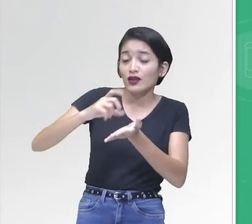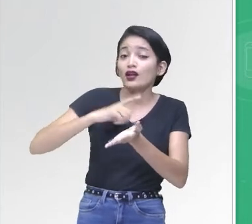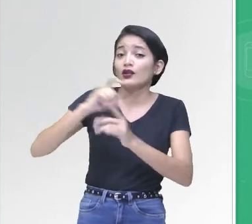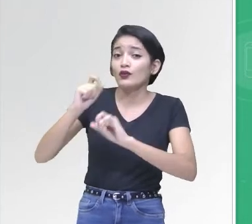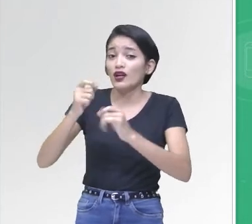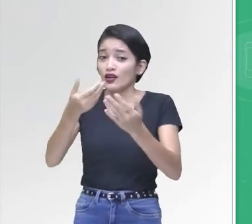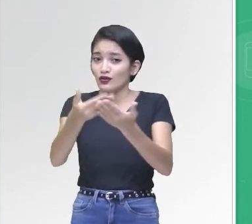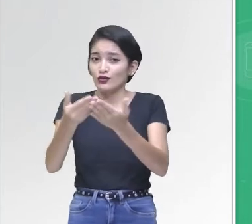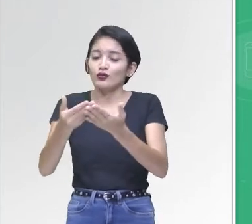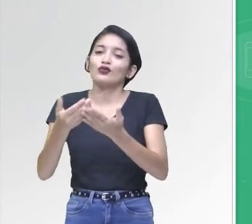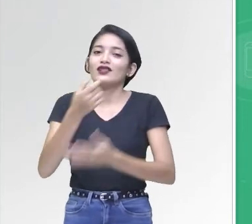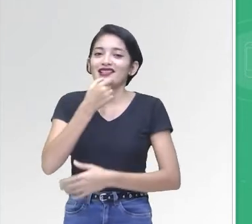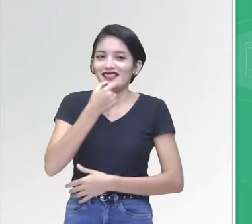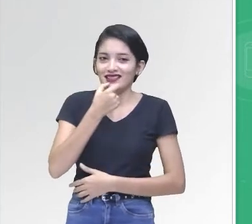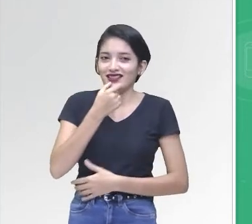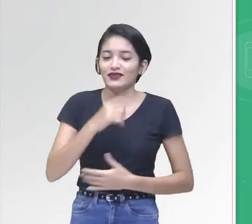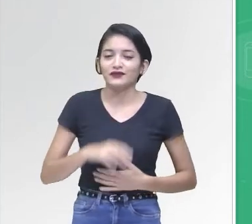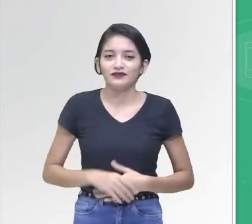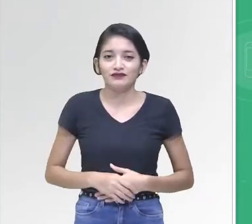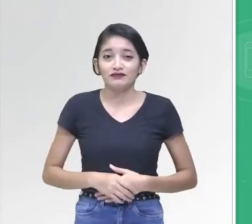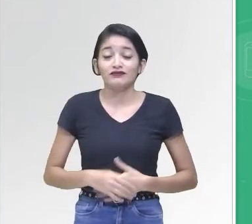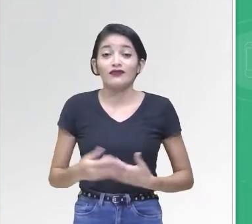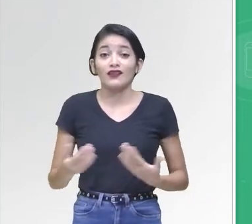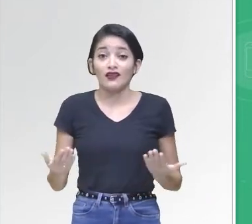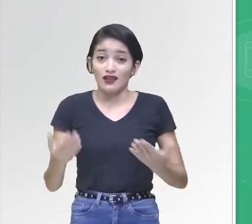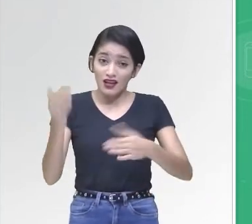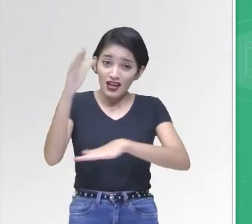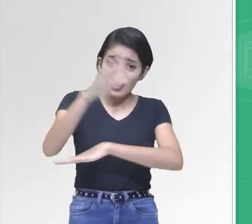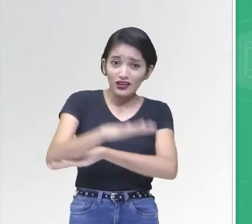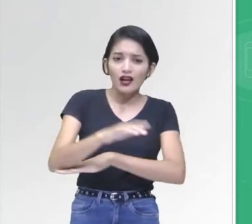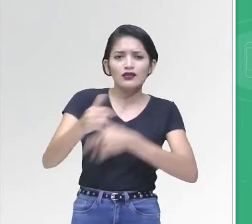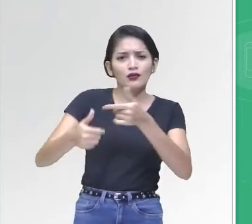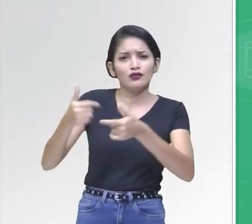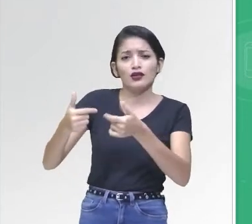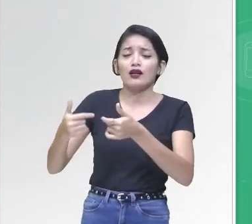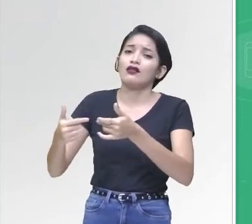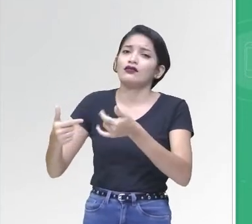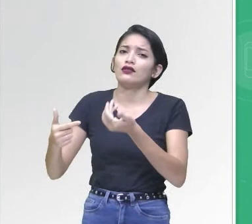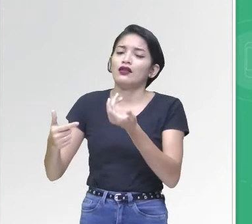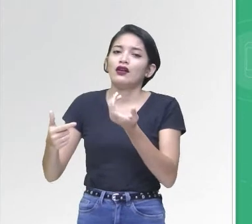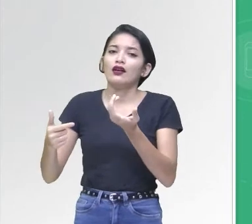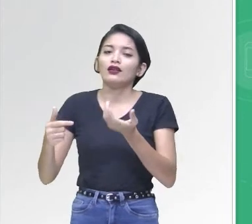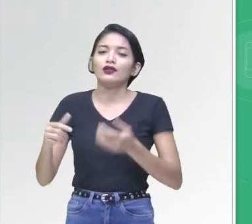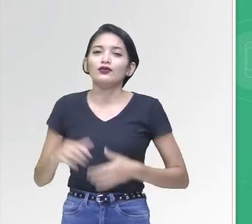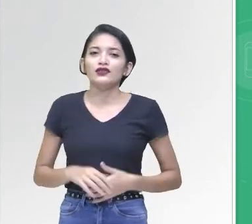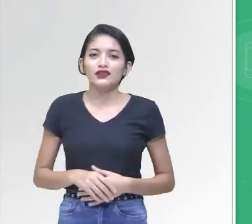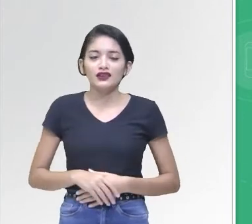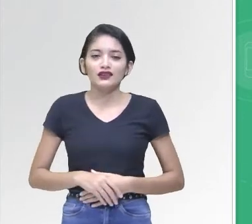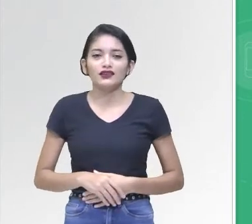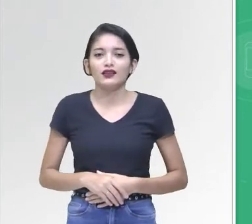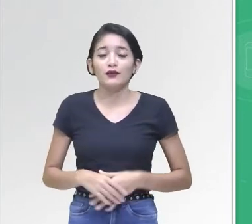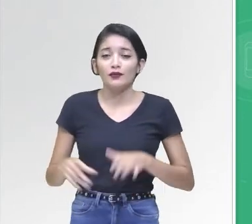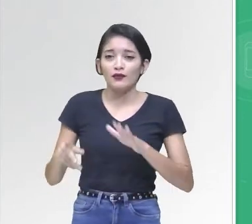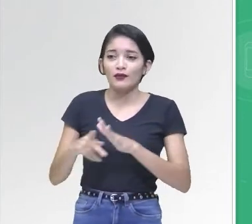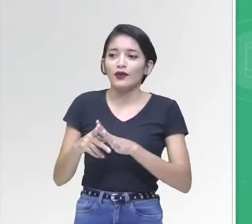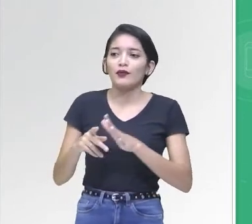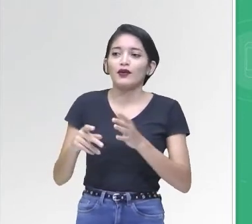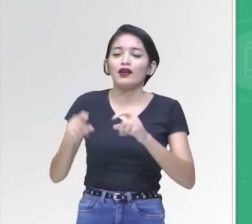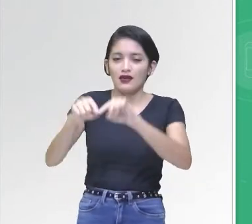de inglês. Esta tarde trabalho na oficina de Pablo. Esta tarde eu estou utilizando,